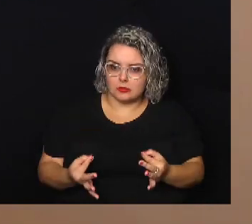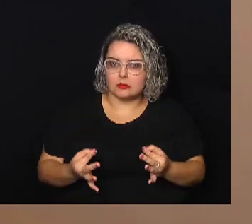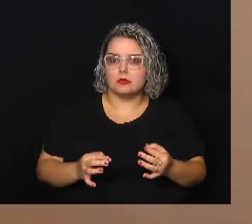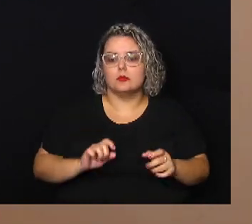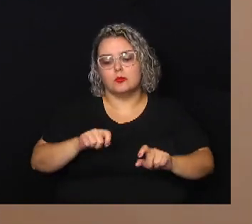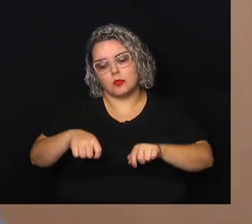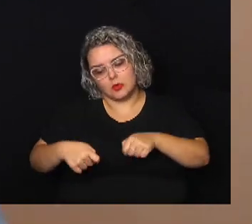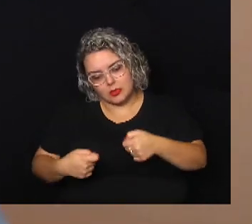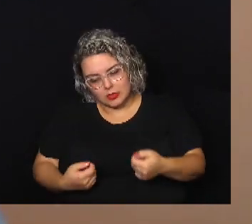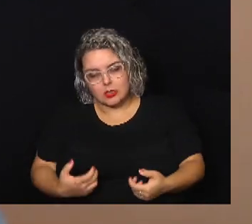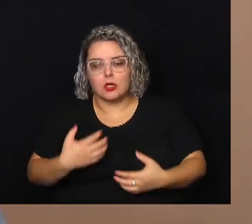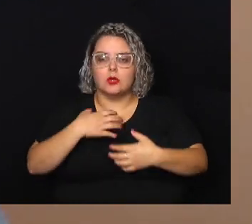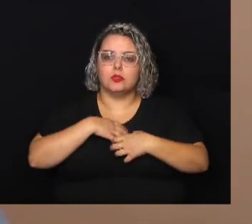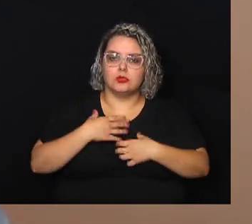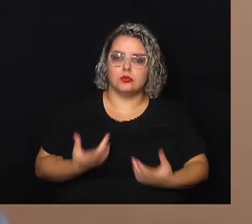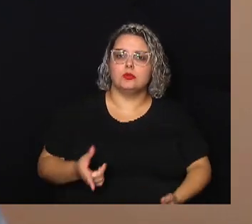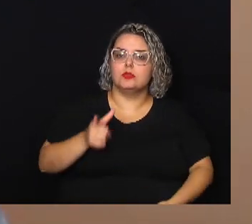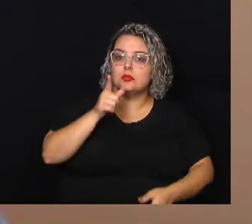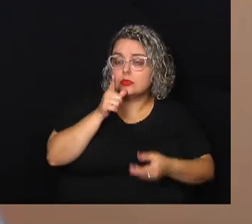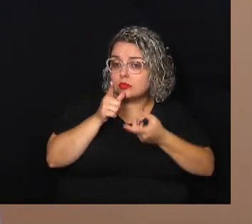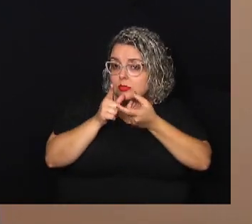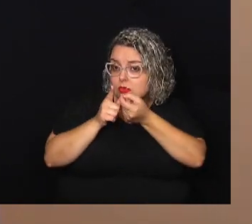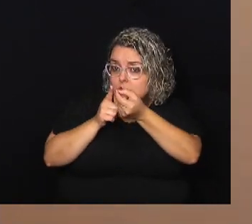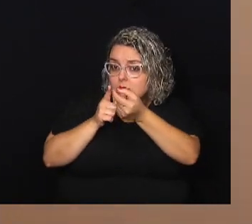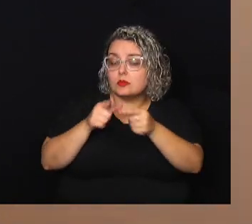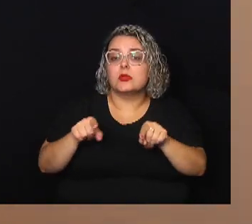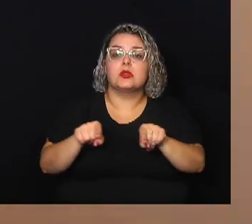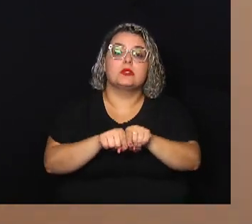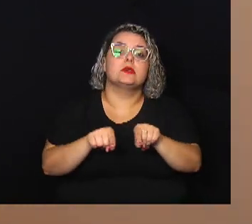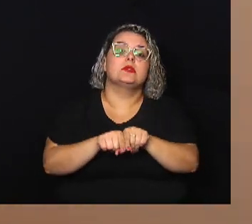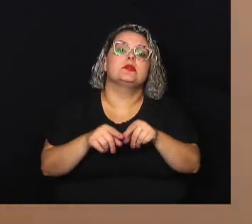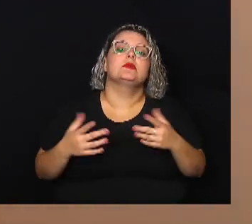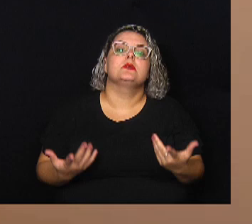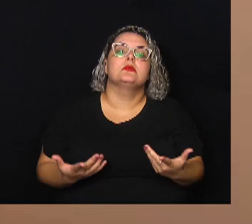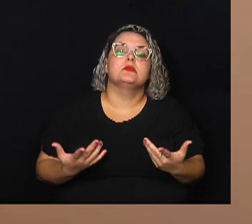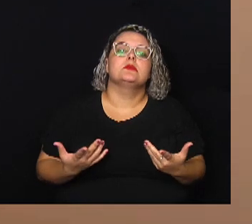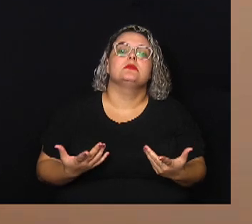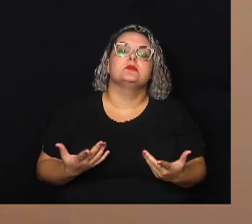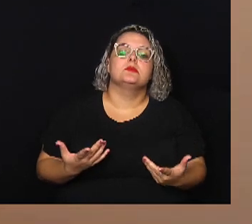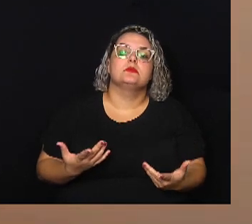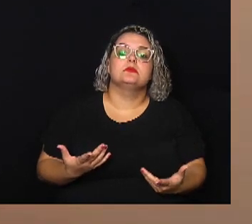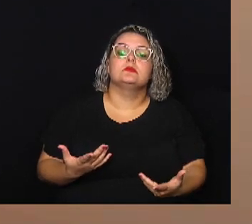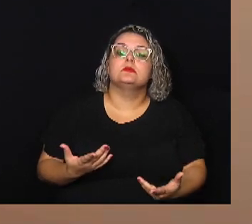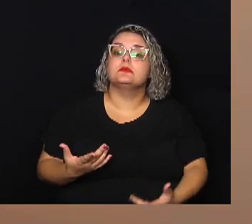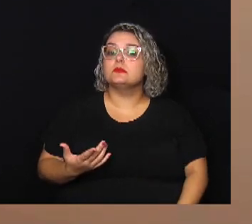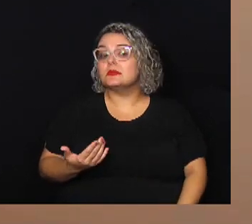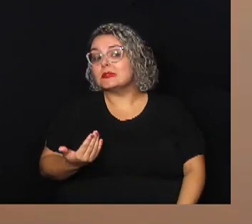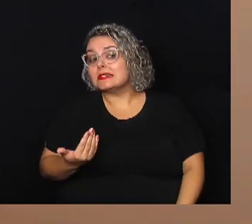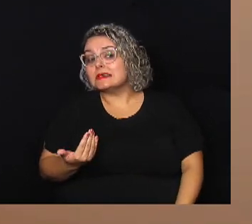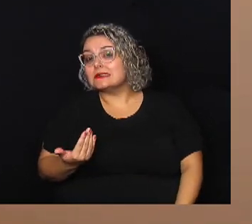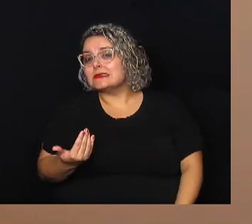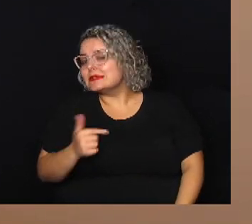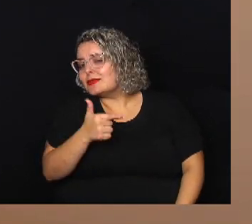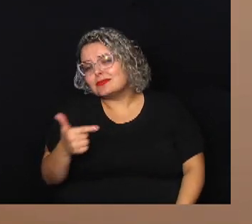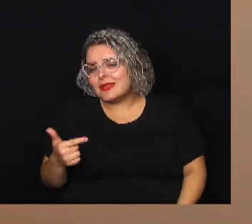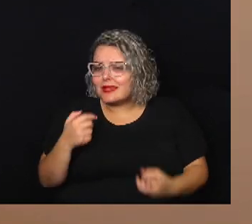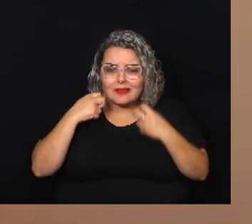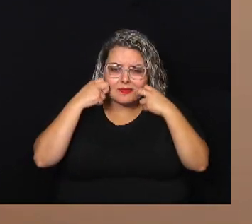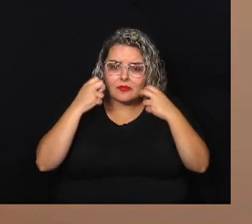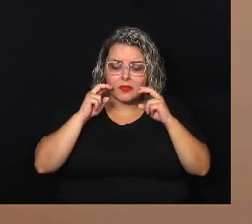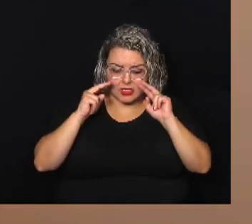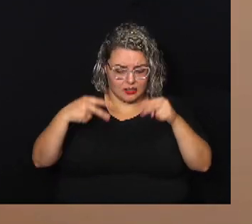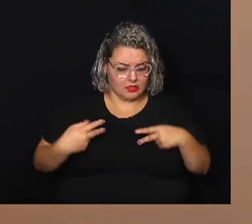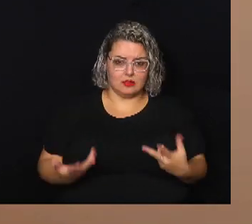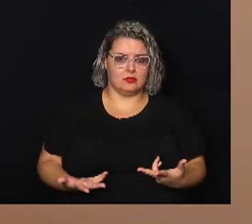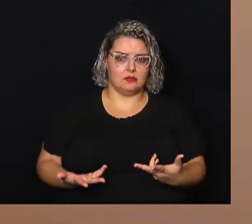sintomas, falando em câncer de pênis, mas também percam o pudor de se olhar primeiramente,